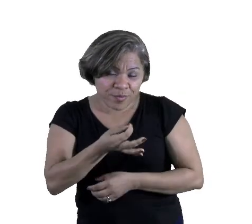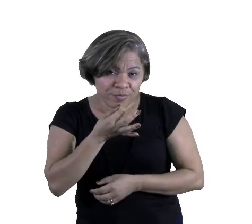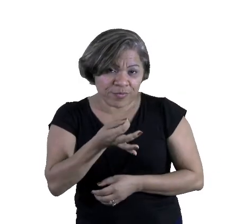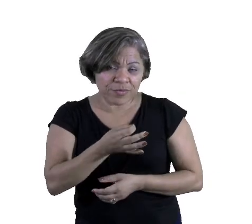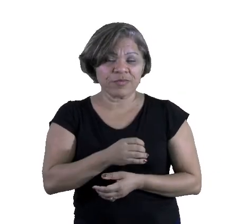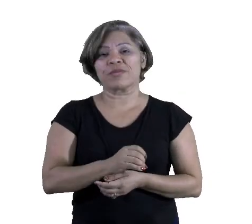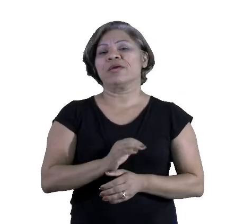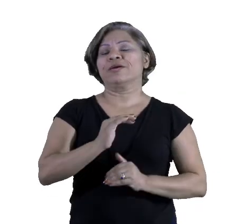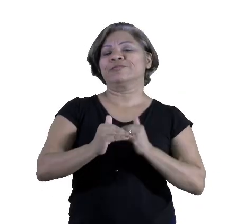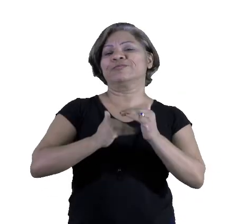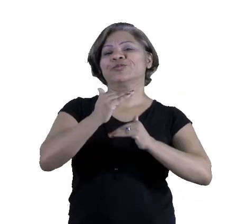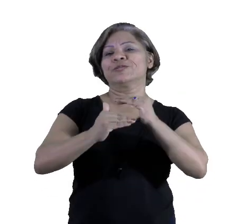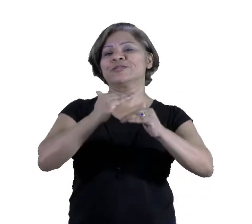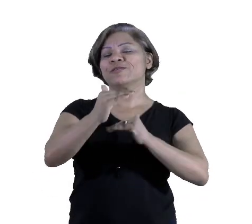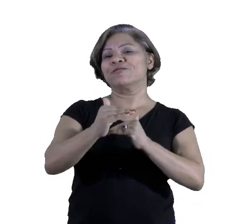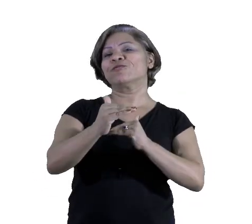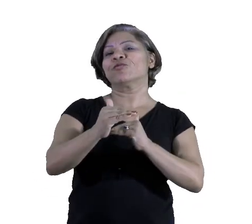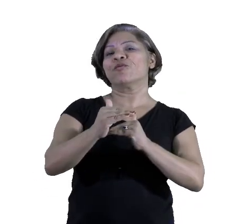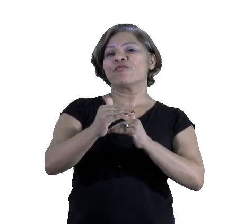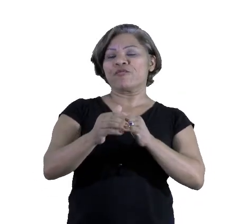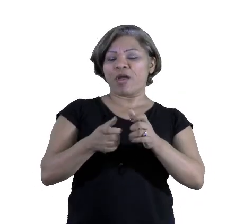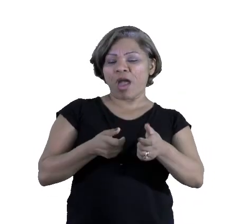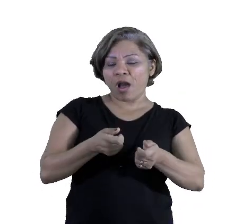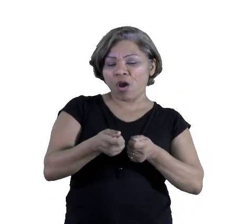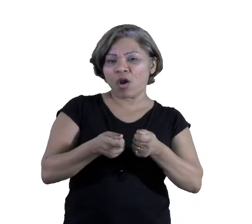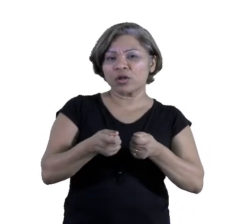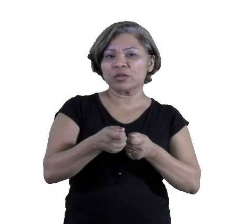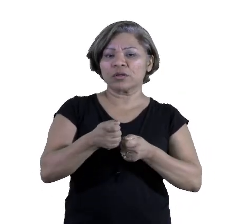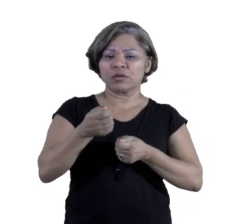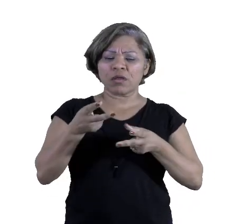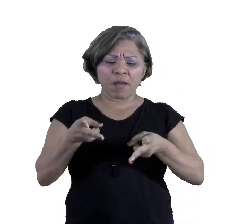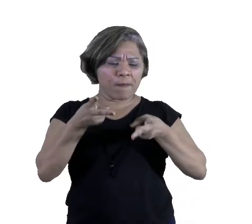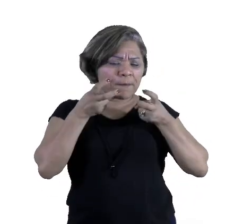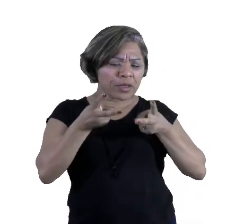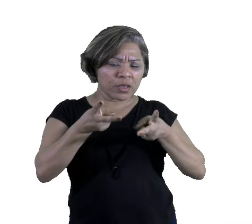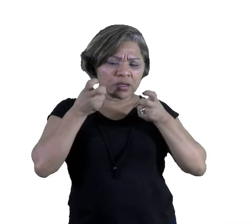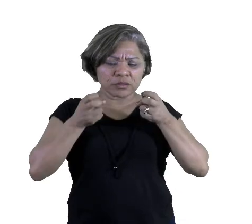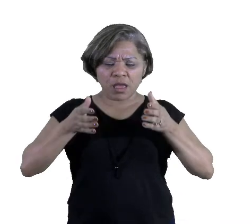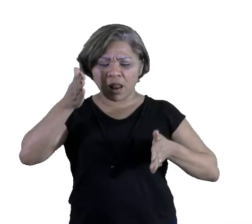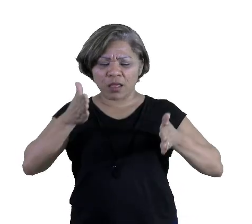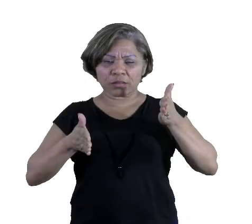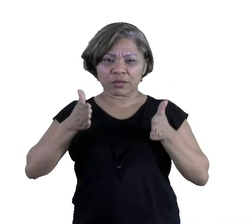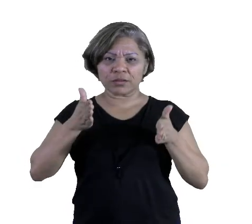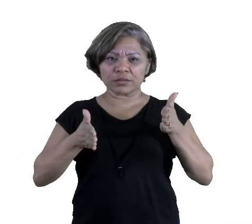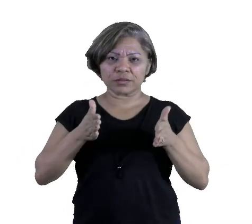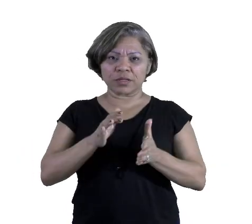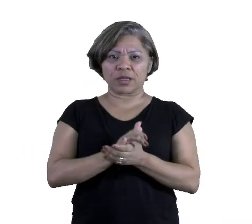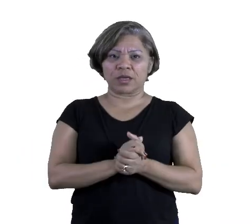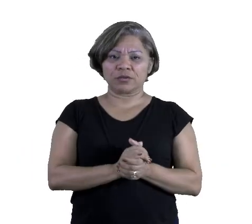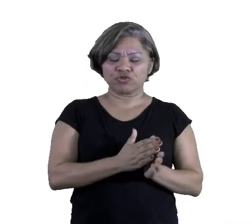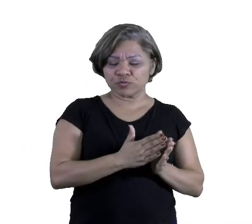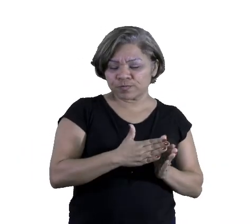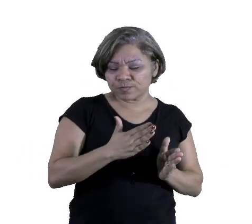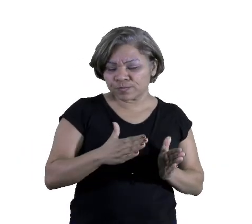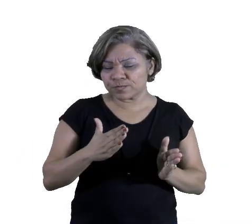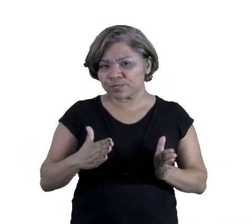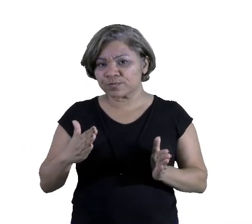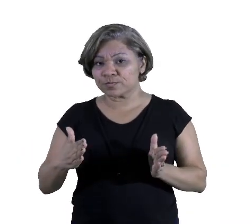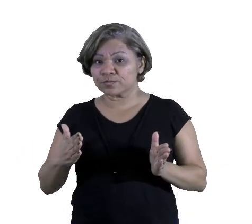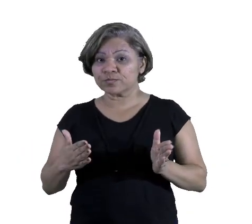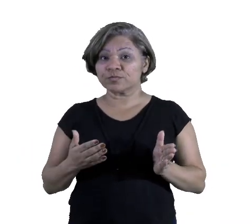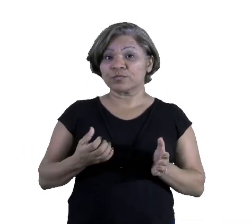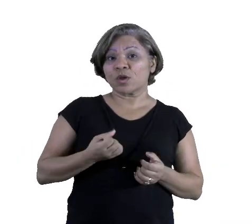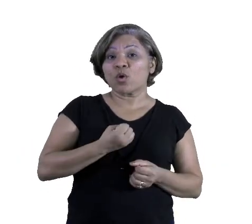a coordenação motora, a percepção espacial e a lateralidade, sequência numérica através de jogos